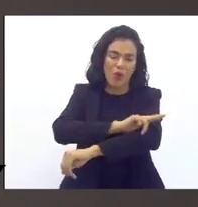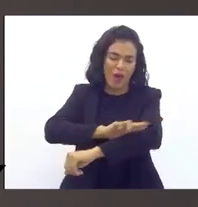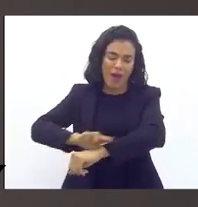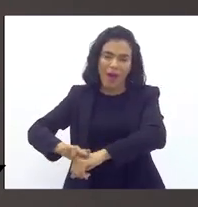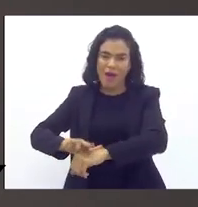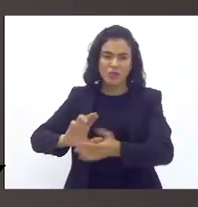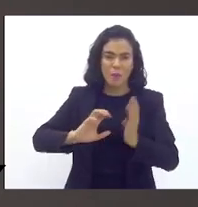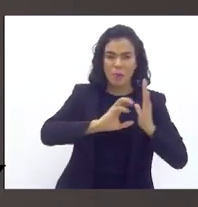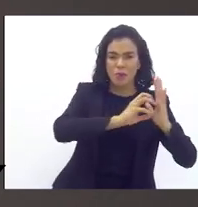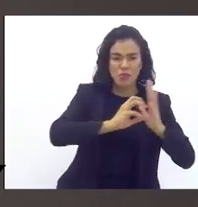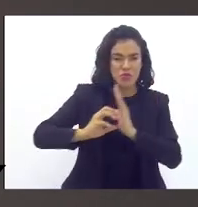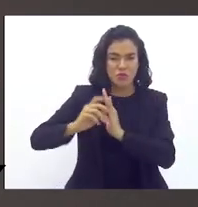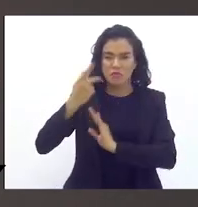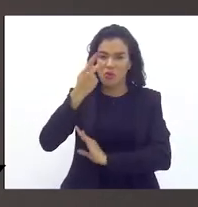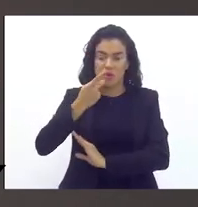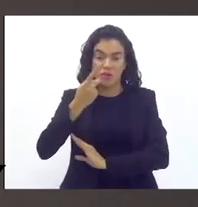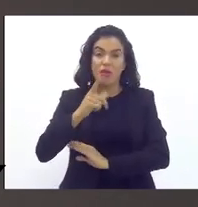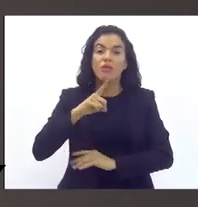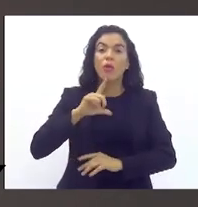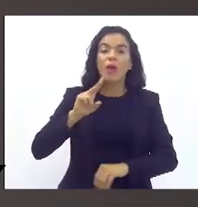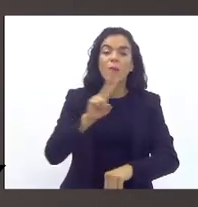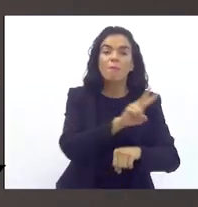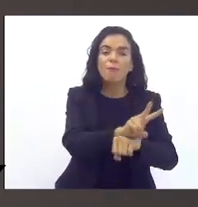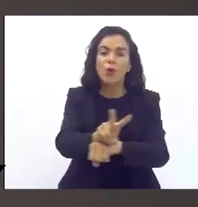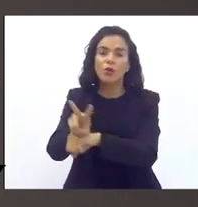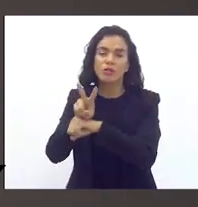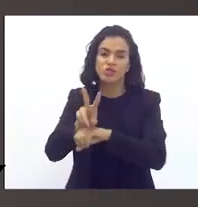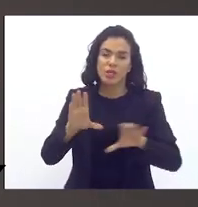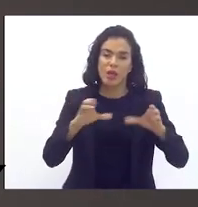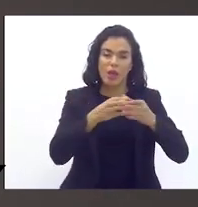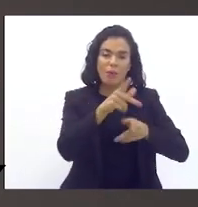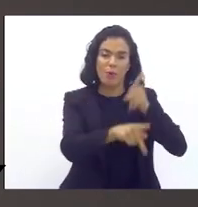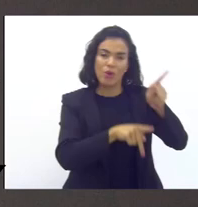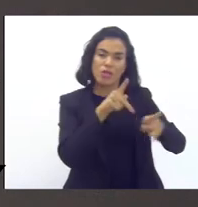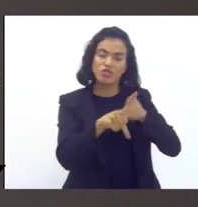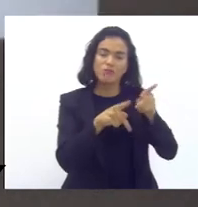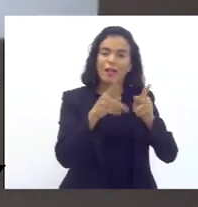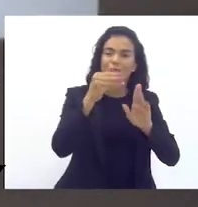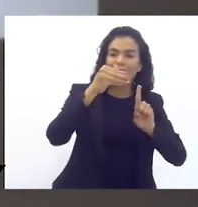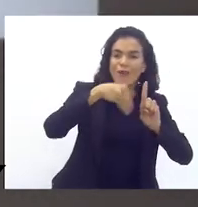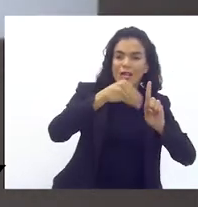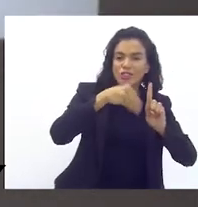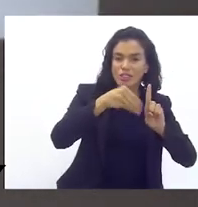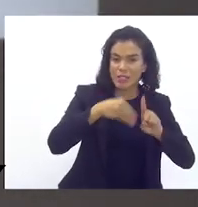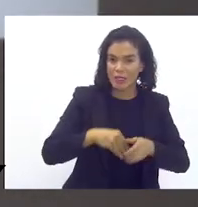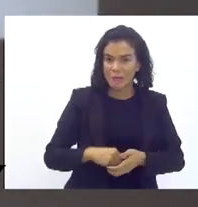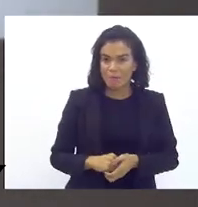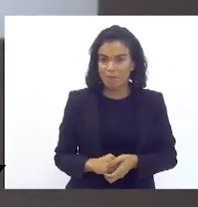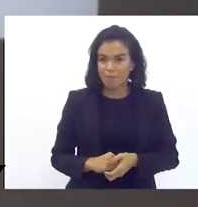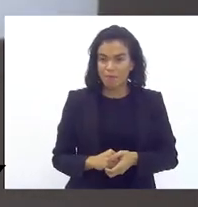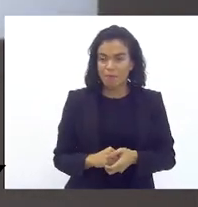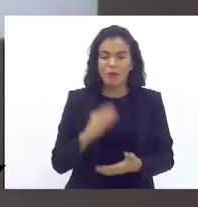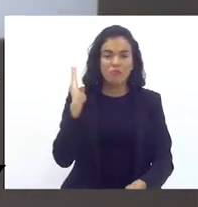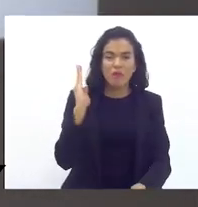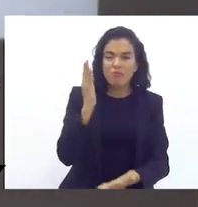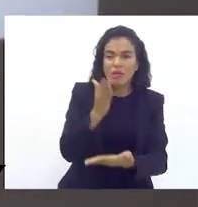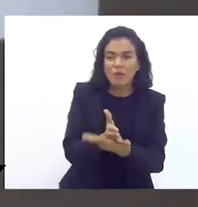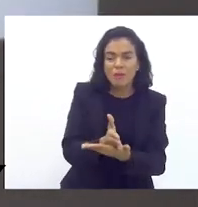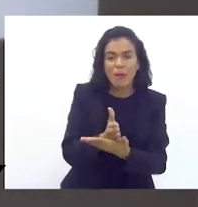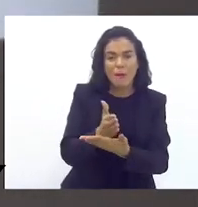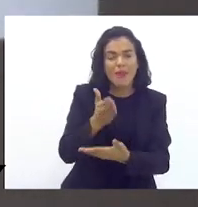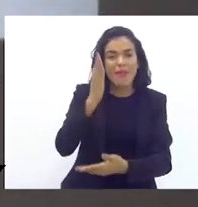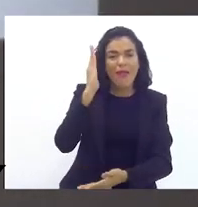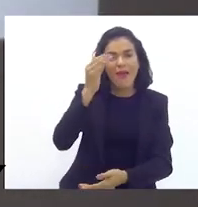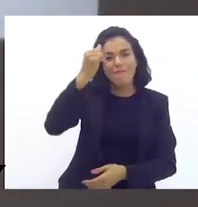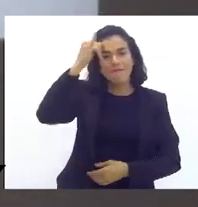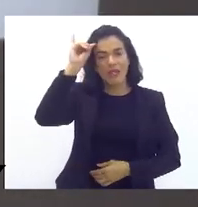tem a ver com partido político isso tem a ver com protegermos uma parcela da sociedade que está fragilizada enfim que pessoas